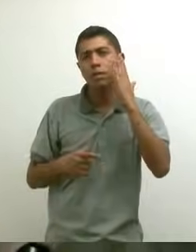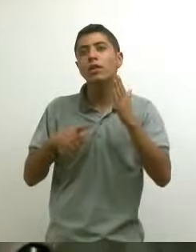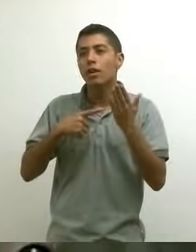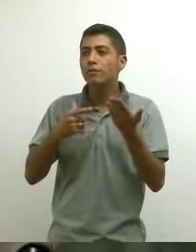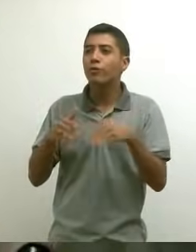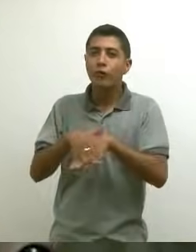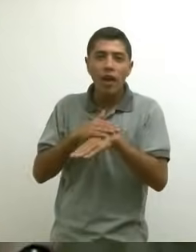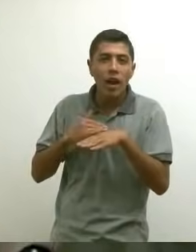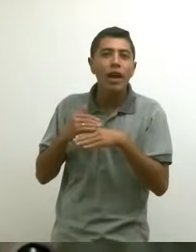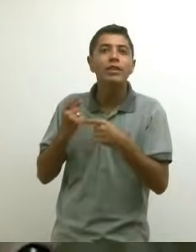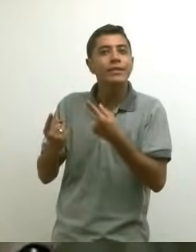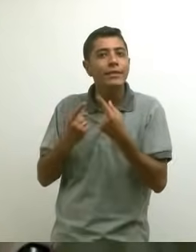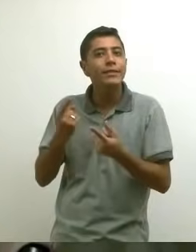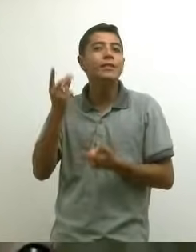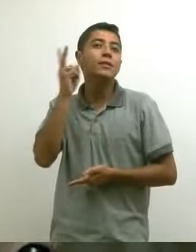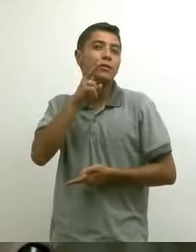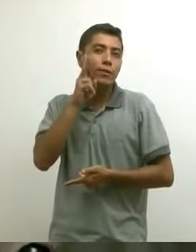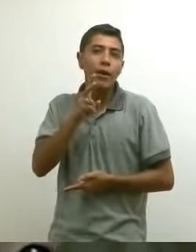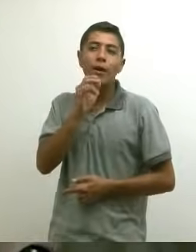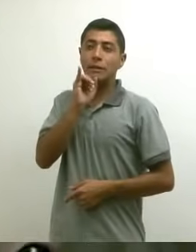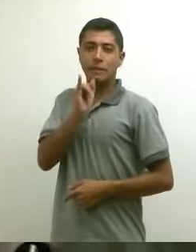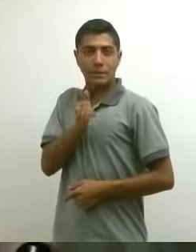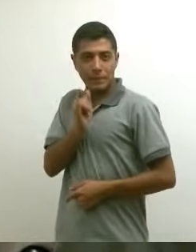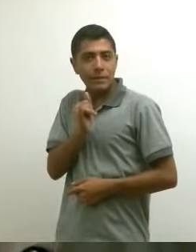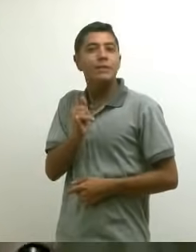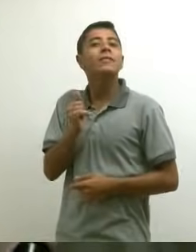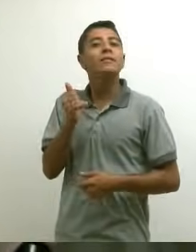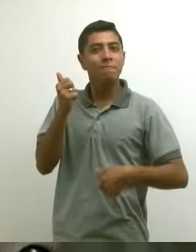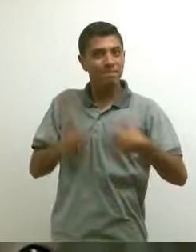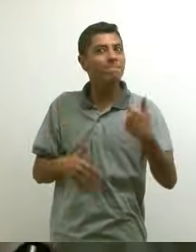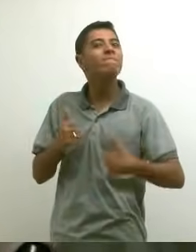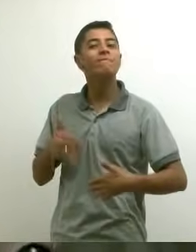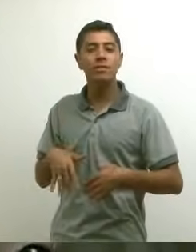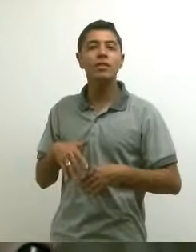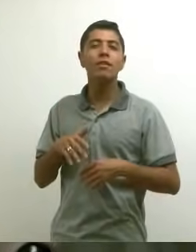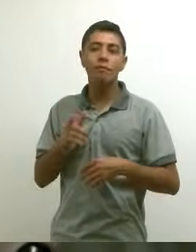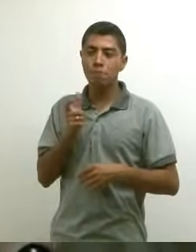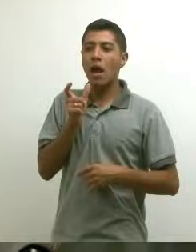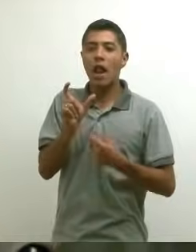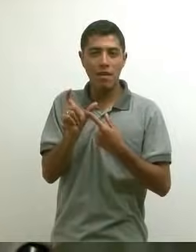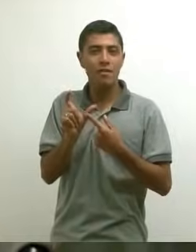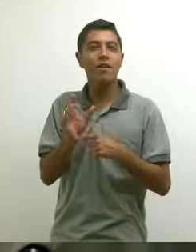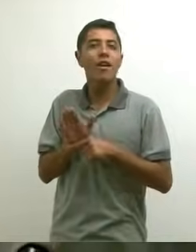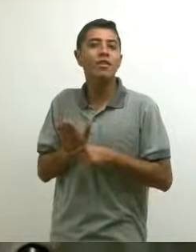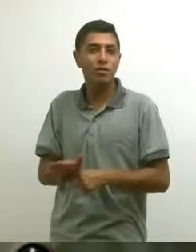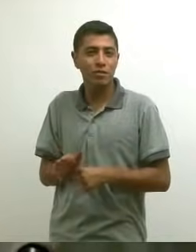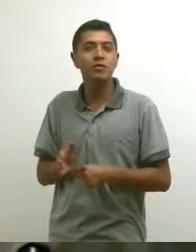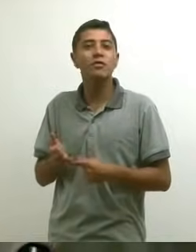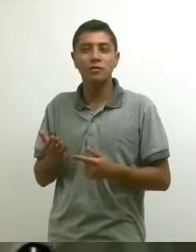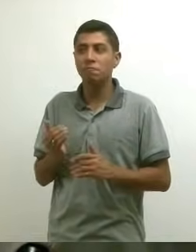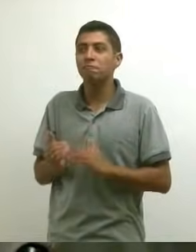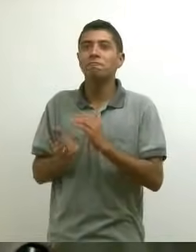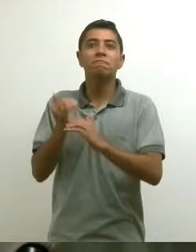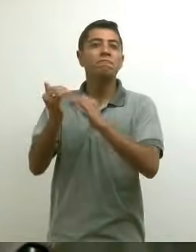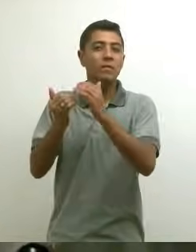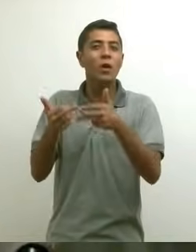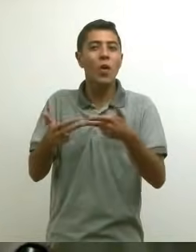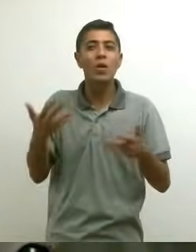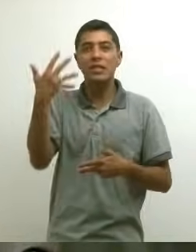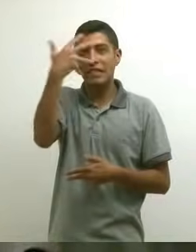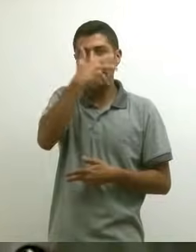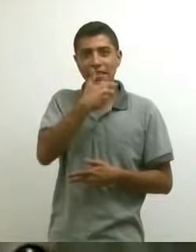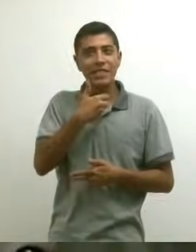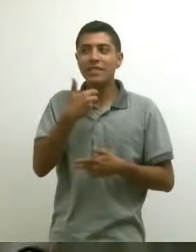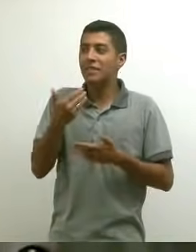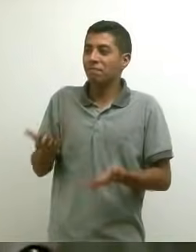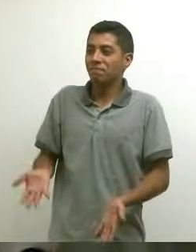e acho que as palavras que alimentam enriquecem trazem também fonte estão lindas né que você